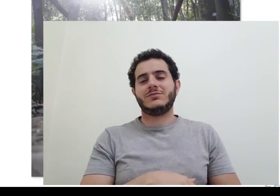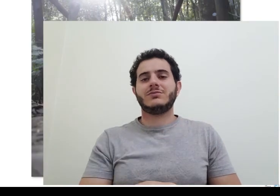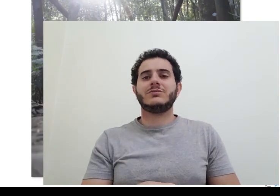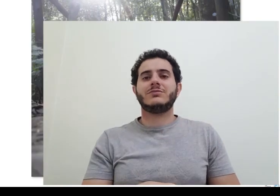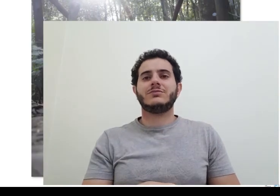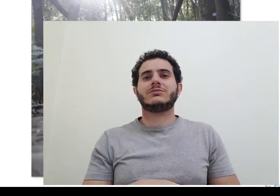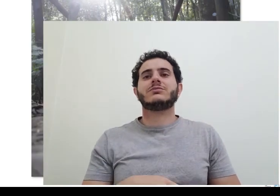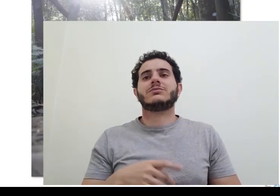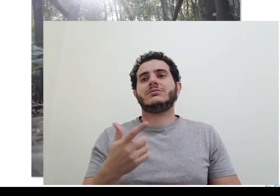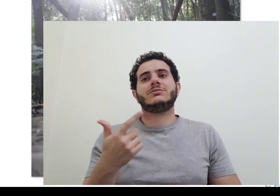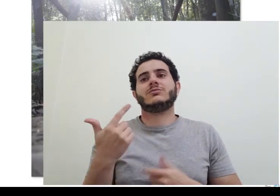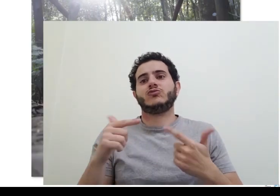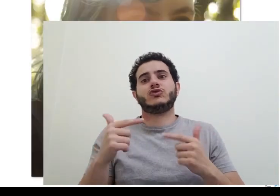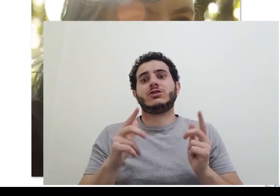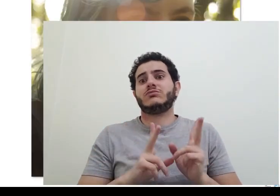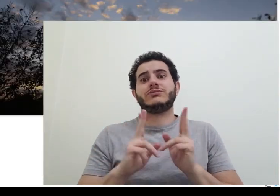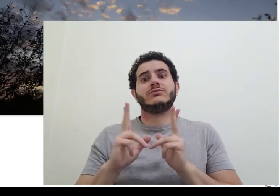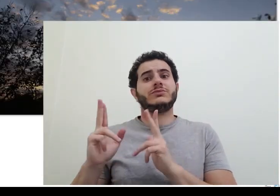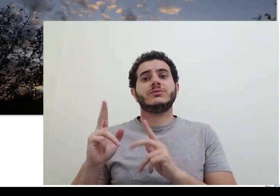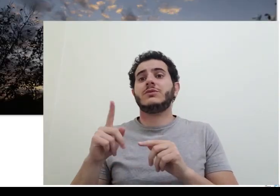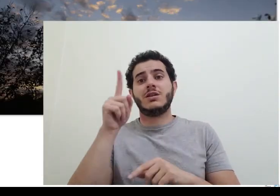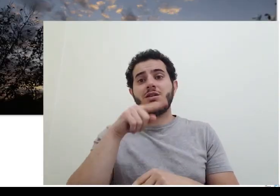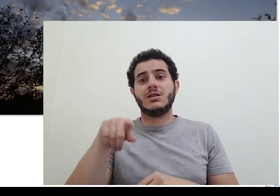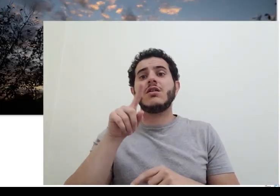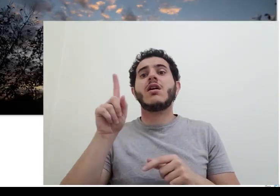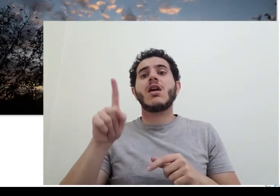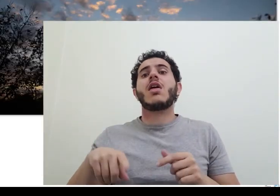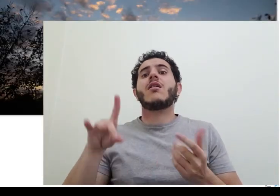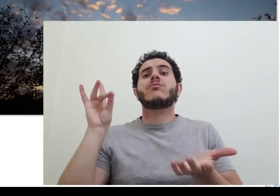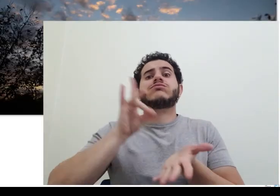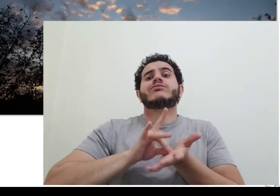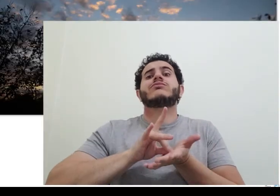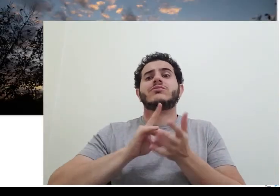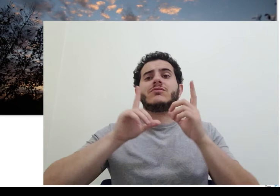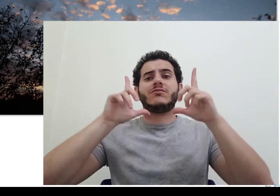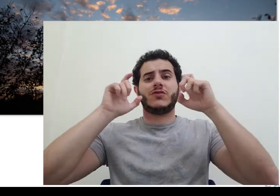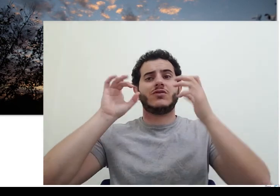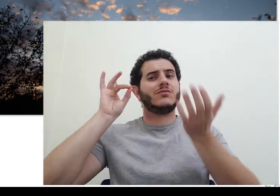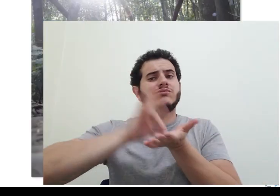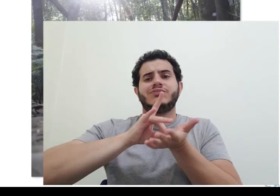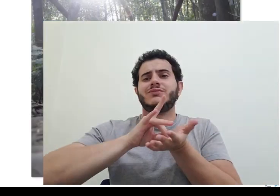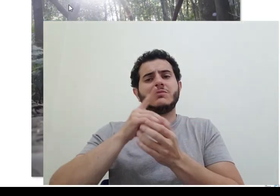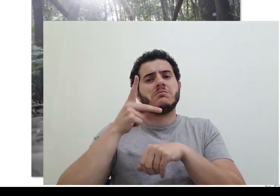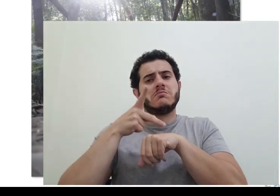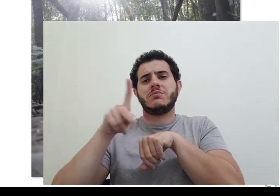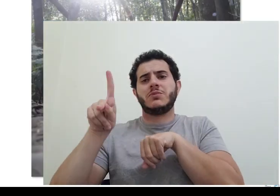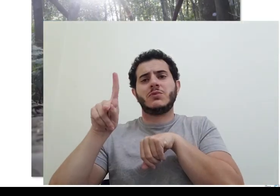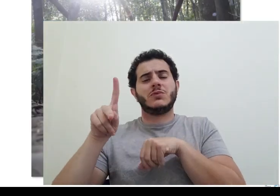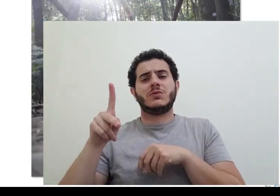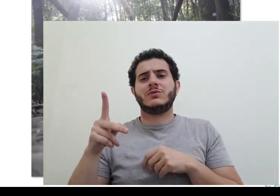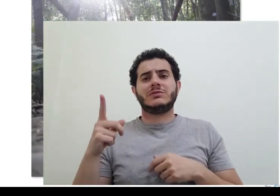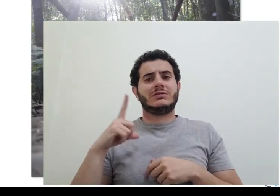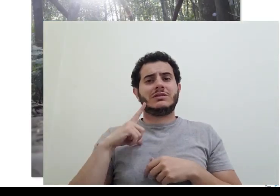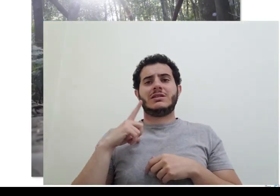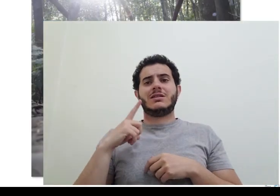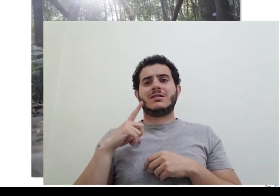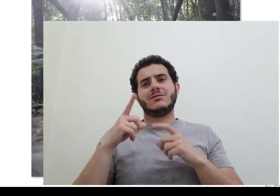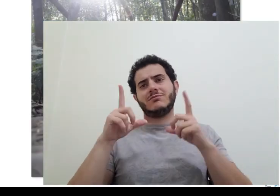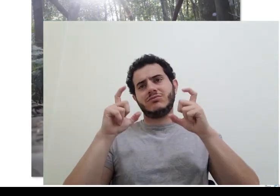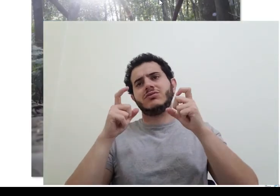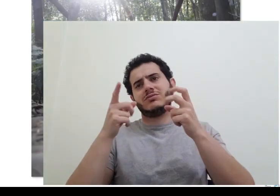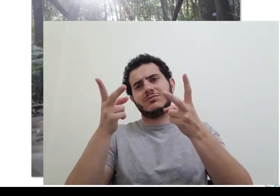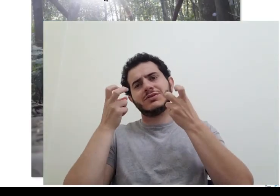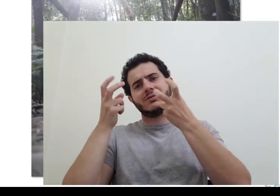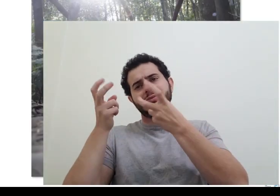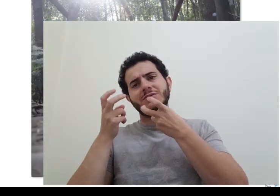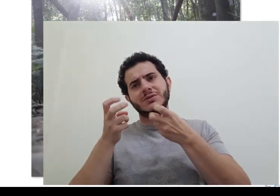por exemplo, eles não estão tratados. Aqui estão os originais sem tratamento. Olha só essa aqui, ó. Essa aqui dá para reparar bem, torta,